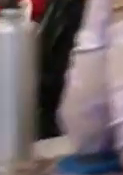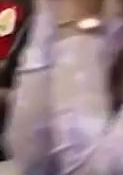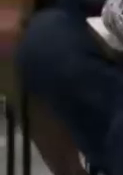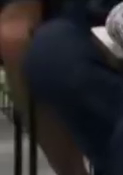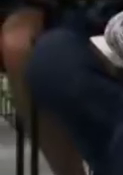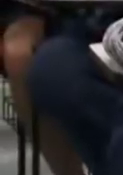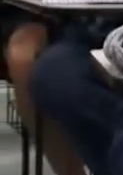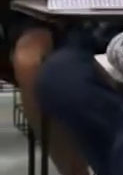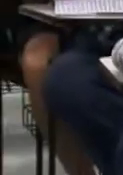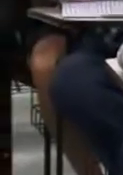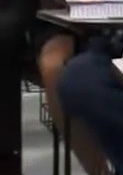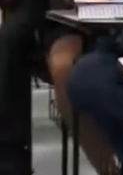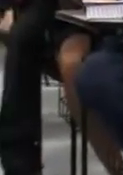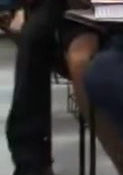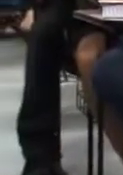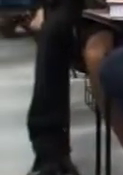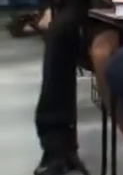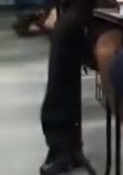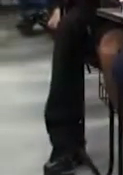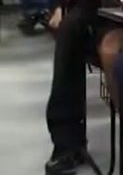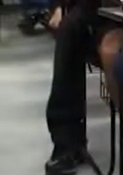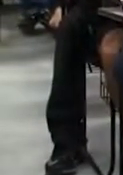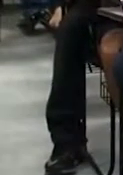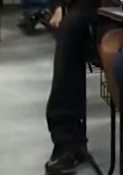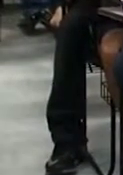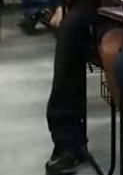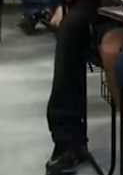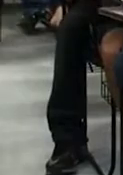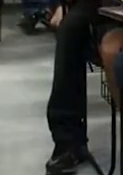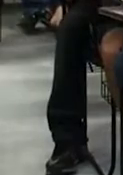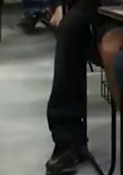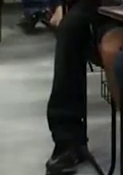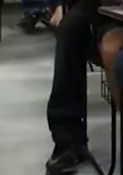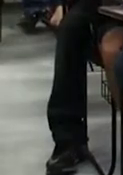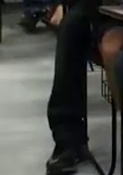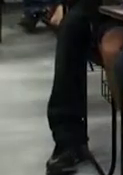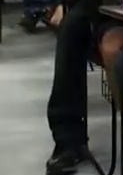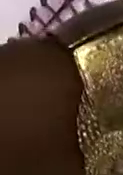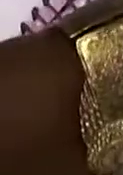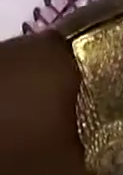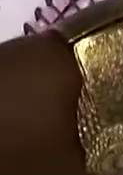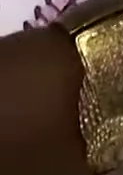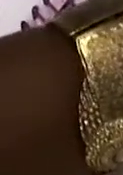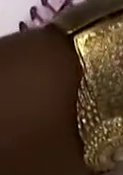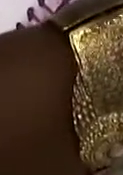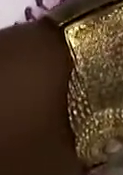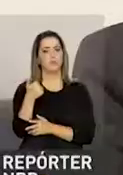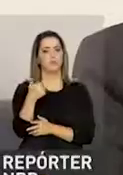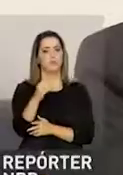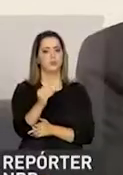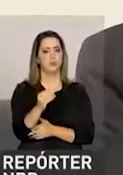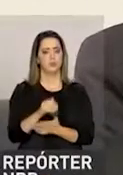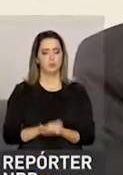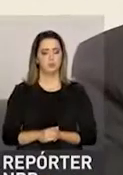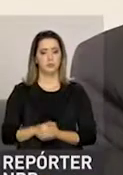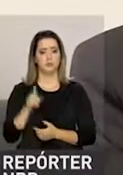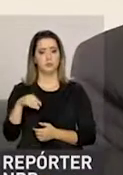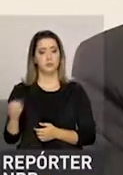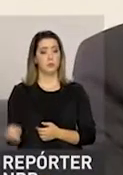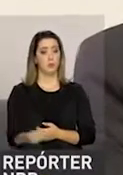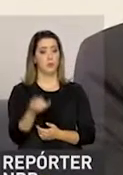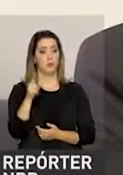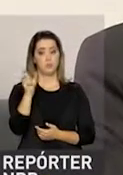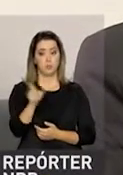sendo 100 mil sem juros para estudantes com renda mensal familiar per capita de até três salários mínimos oportunidade para os